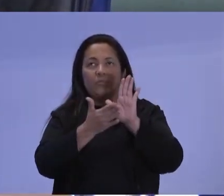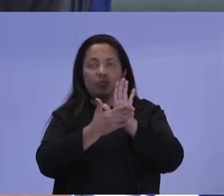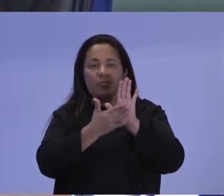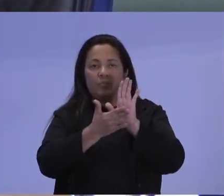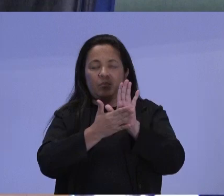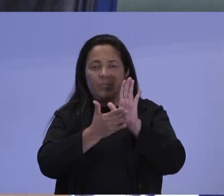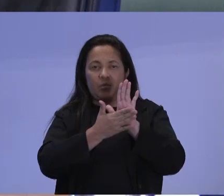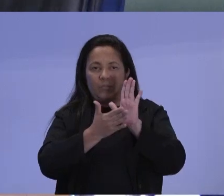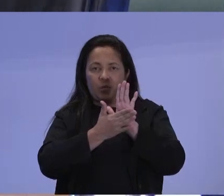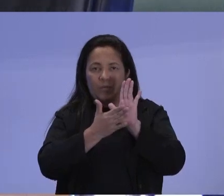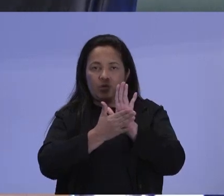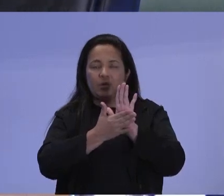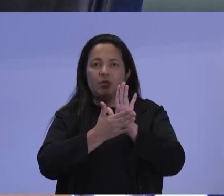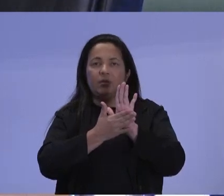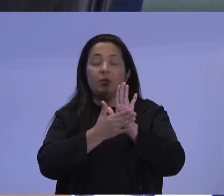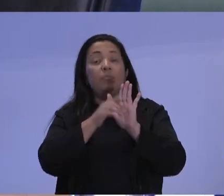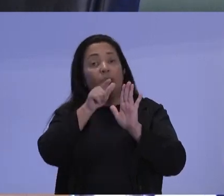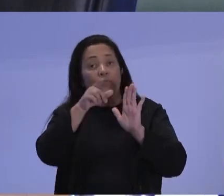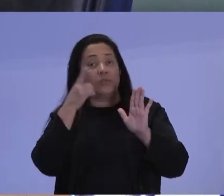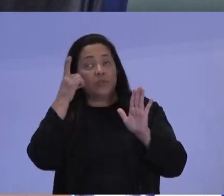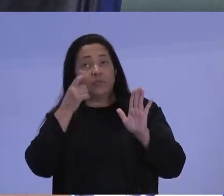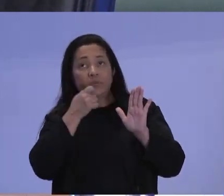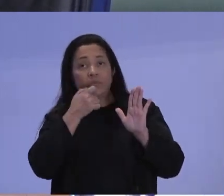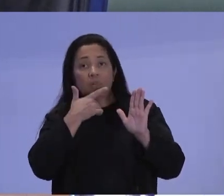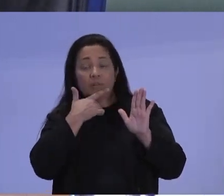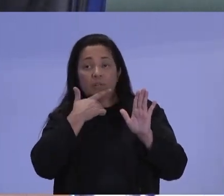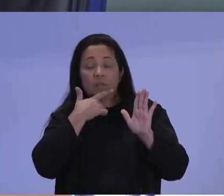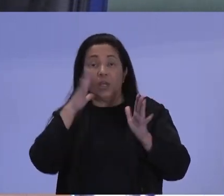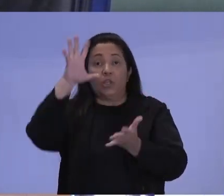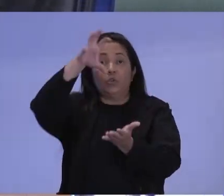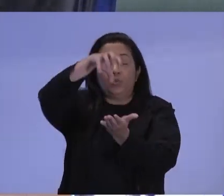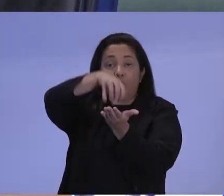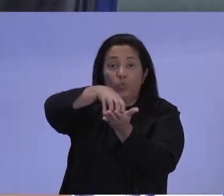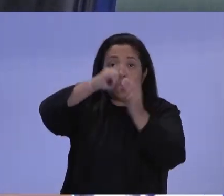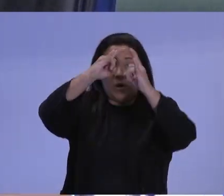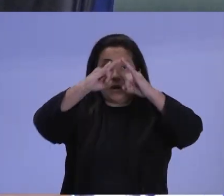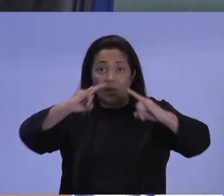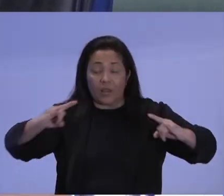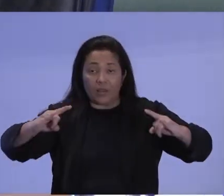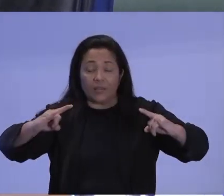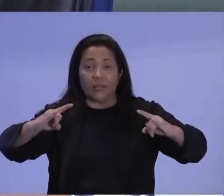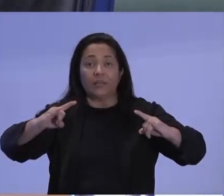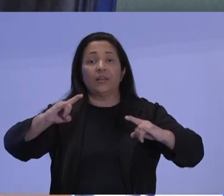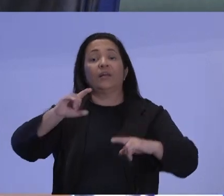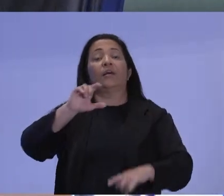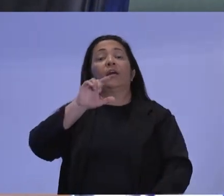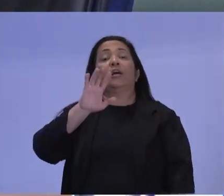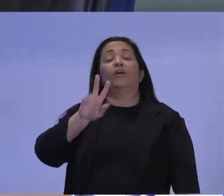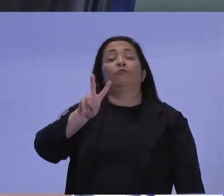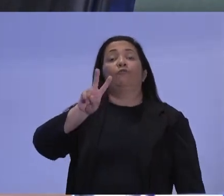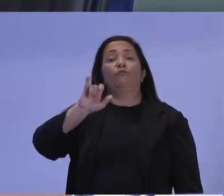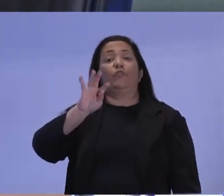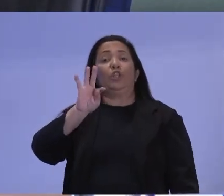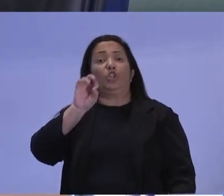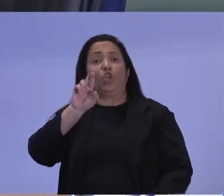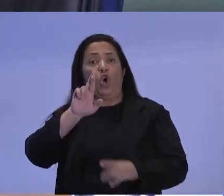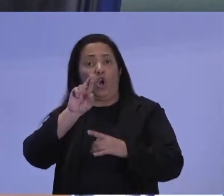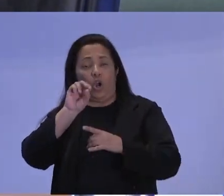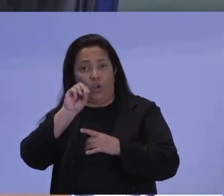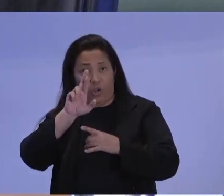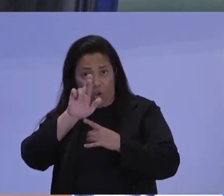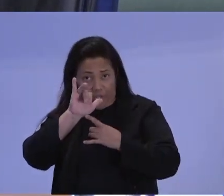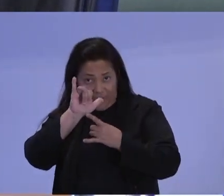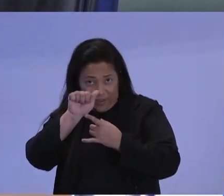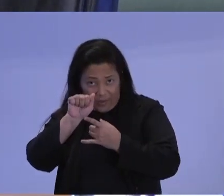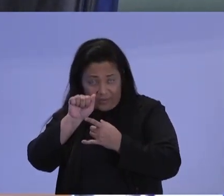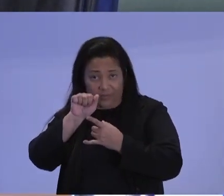abraçar essa causa do assentamento Vitória, que inclusive teve um diagnóstico lá,